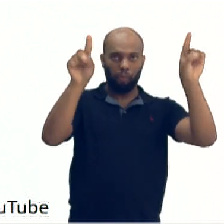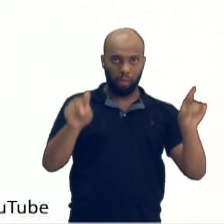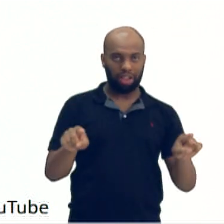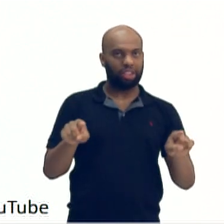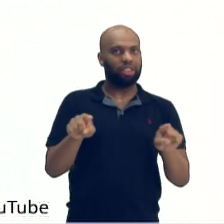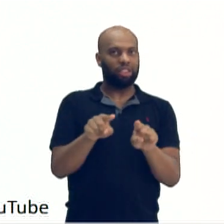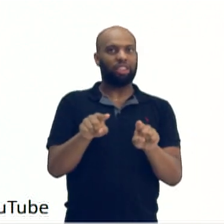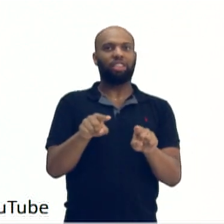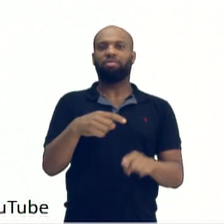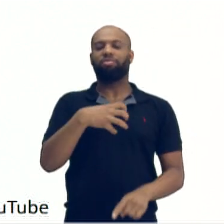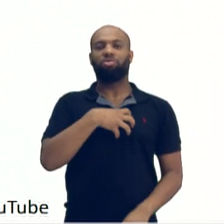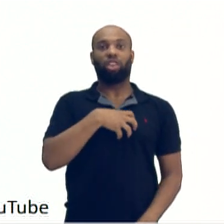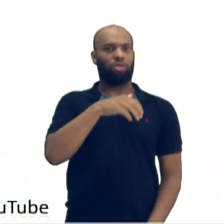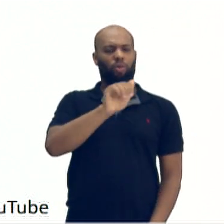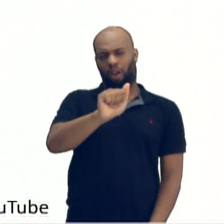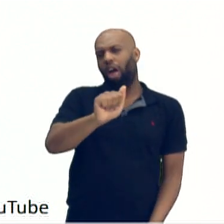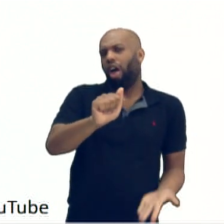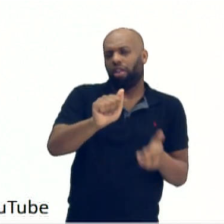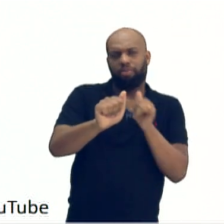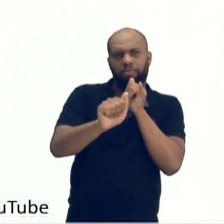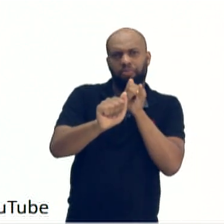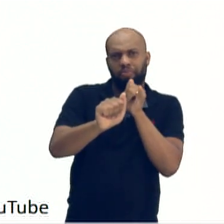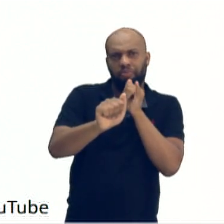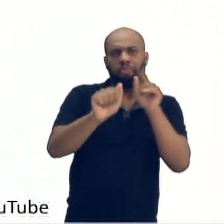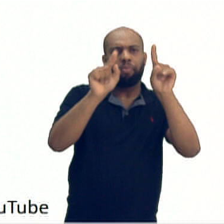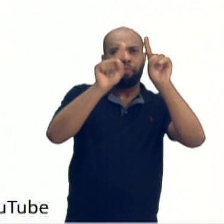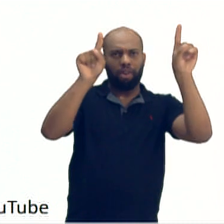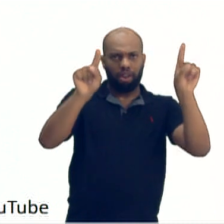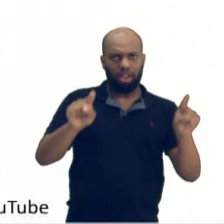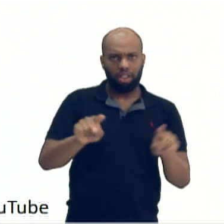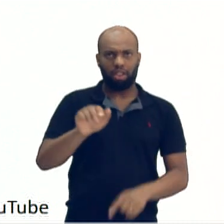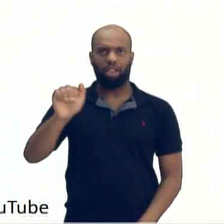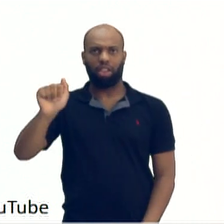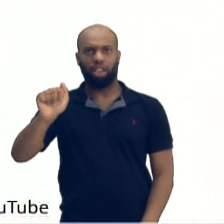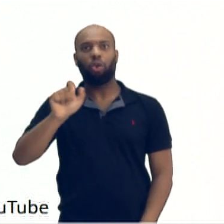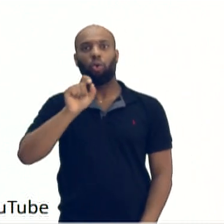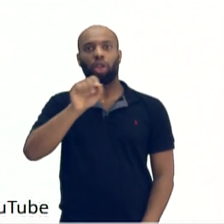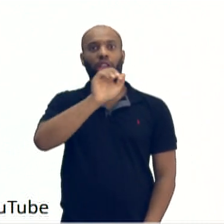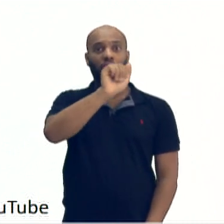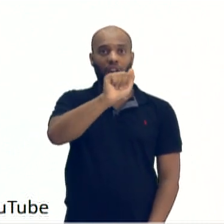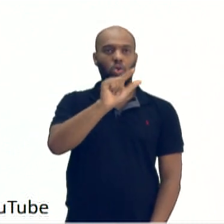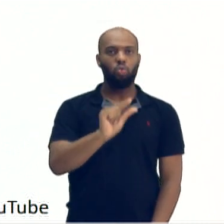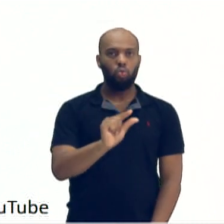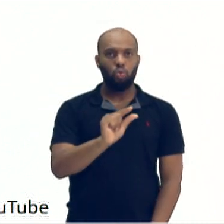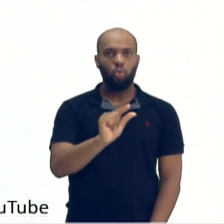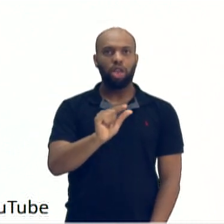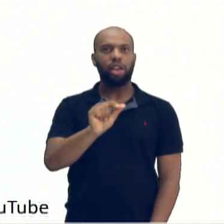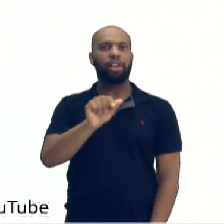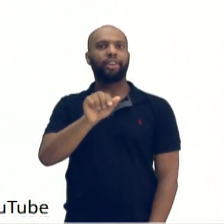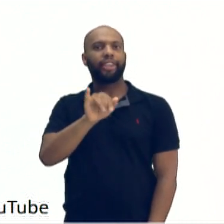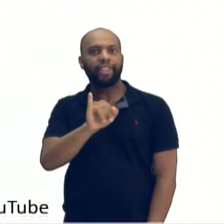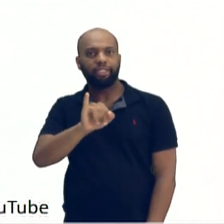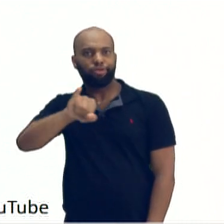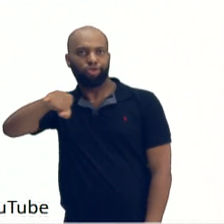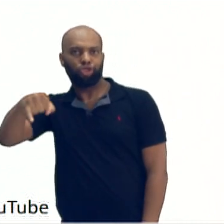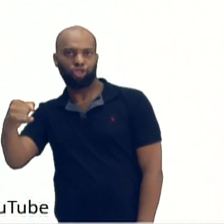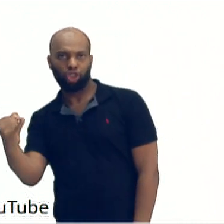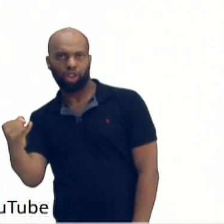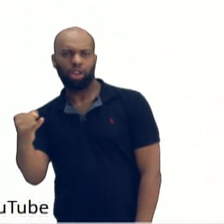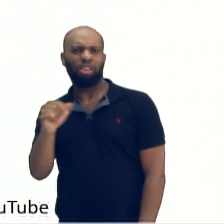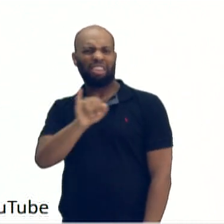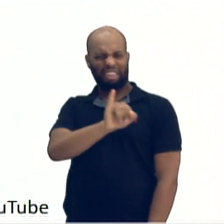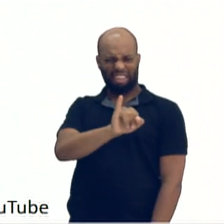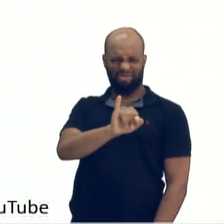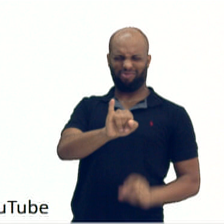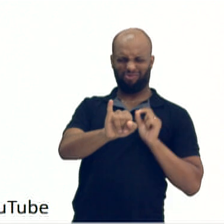a gente denominar ela como A, né? Como uma matriz A, o termo vai ser A minúsculo e J. Quem que é